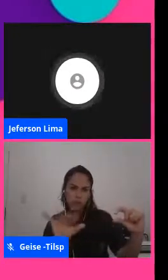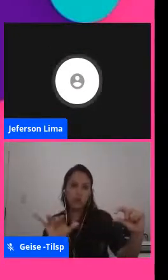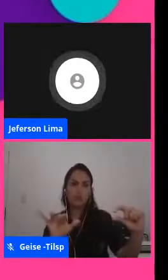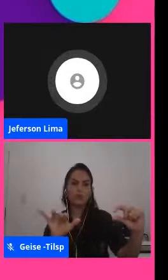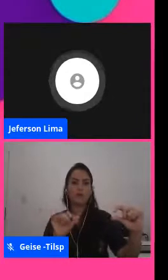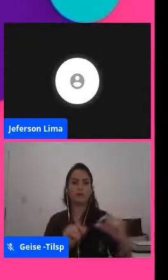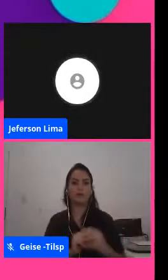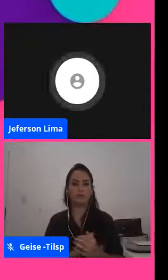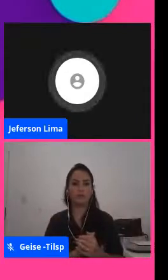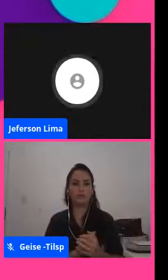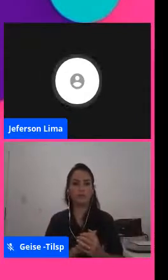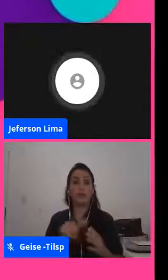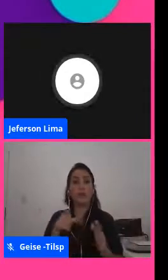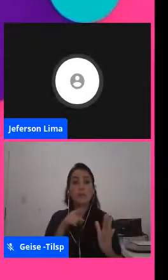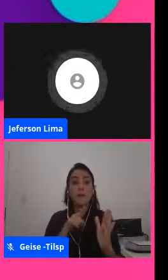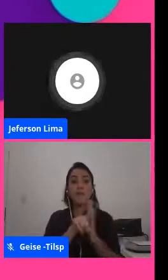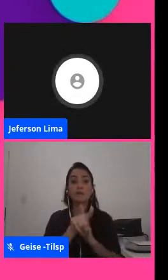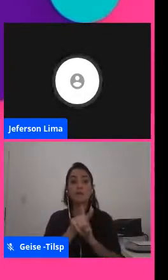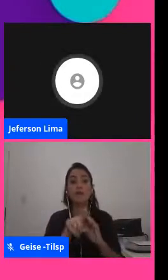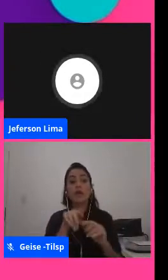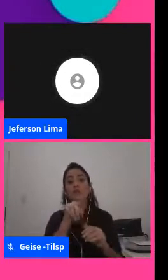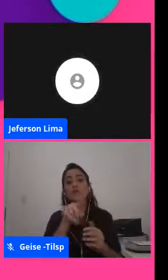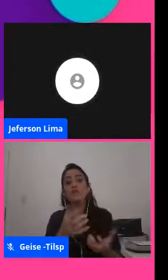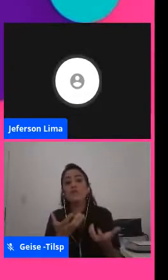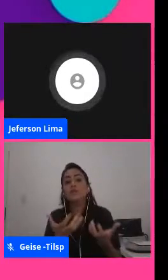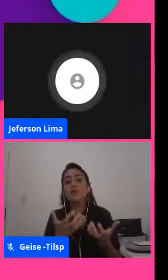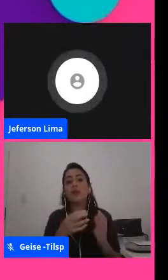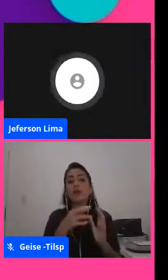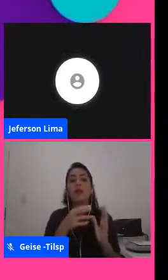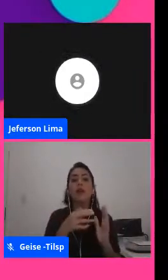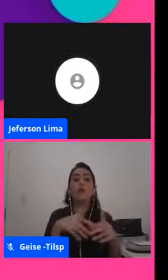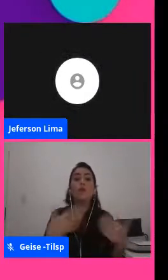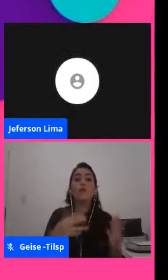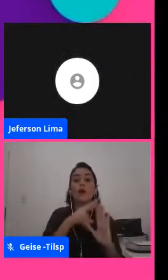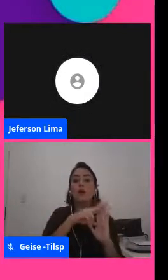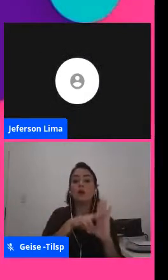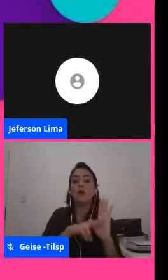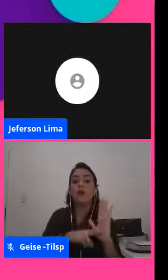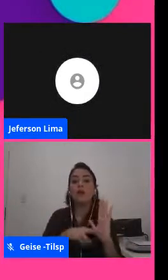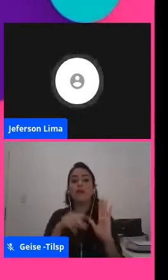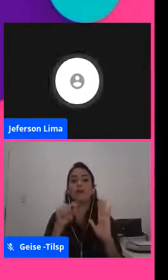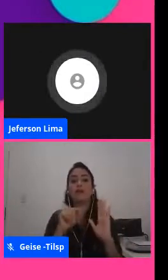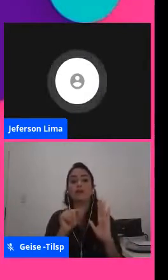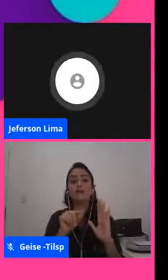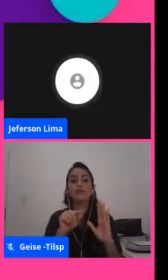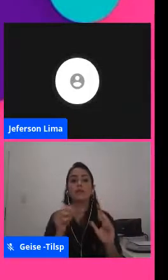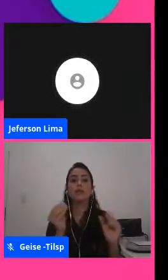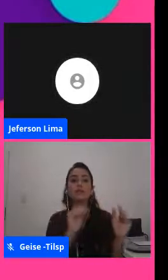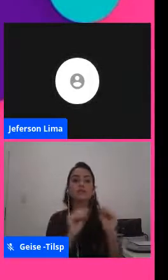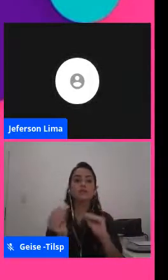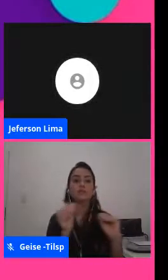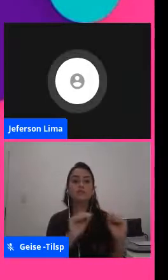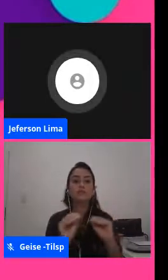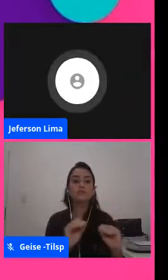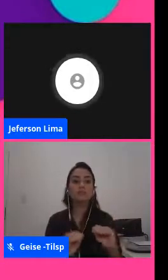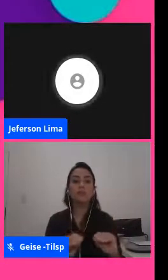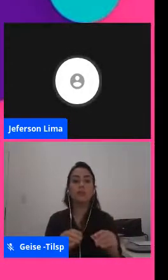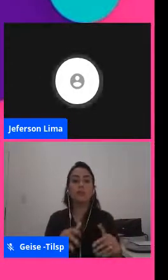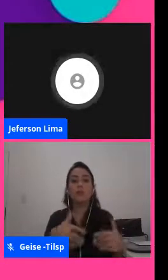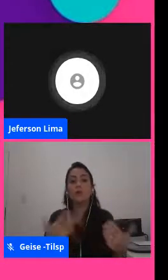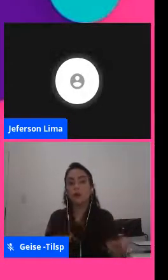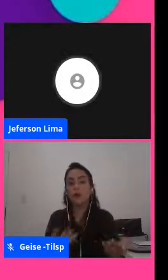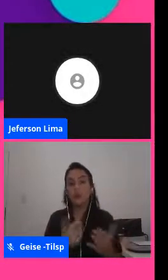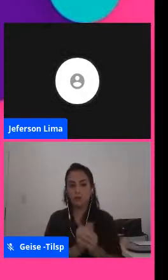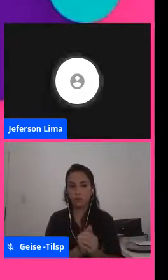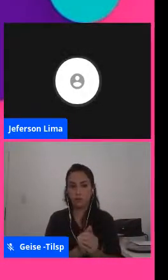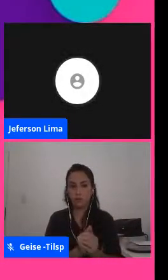recursos você quer, né, do nosso Command Line Interface instanciar agora. A gente só quer Cloud Function. A gente não quer o resto todo, porque